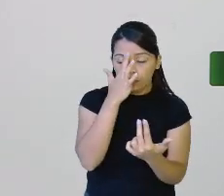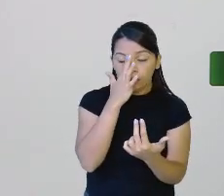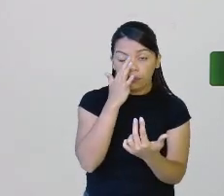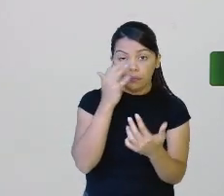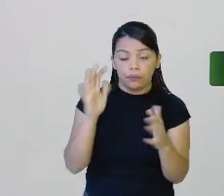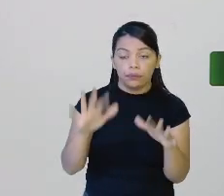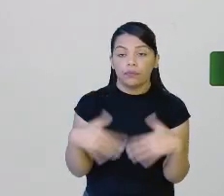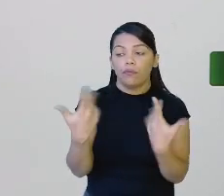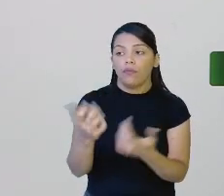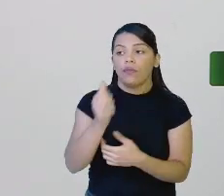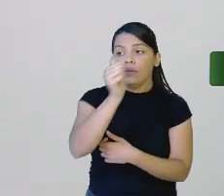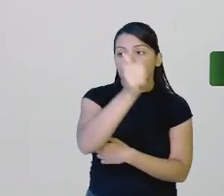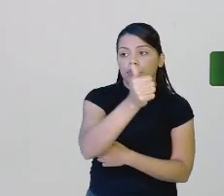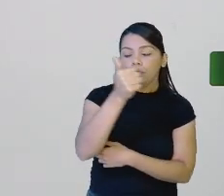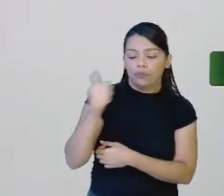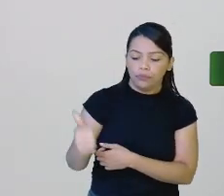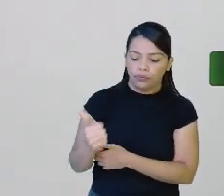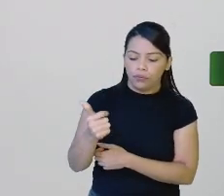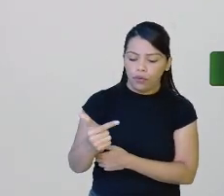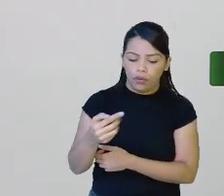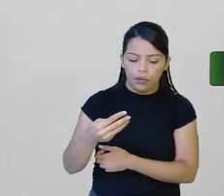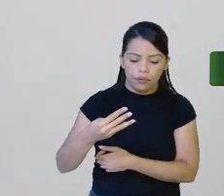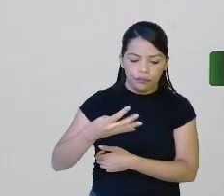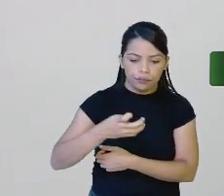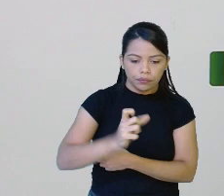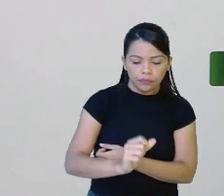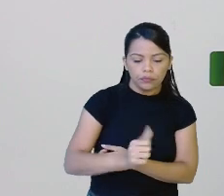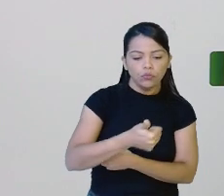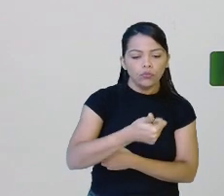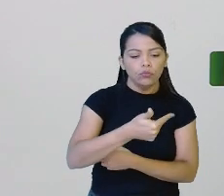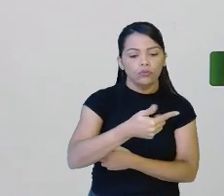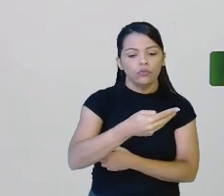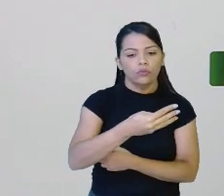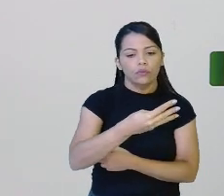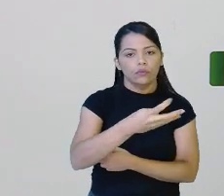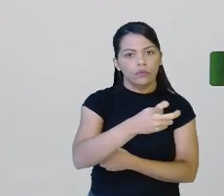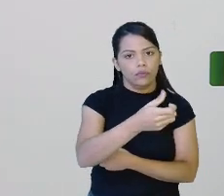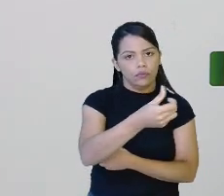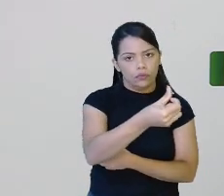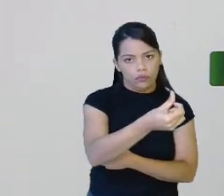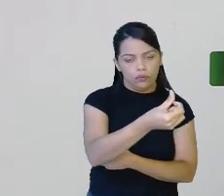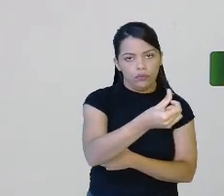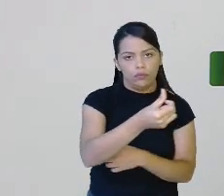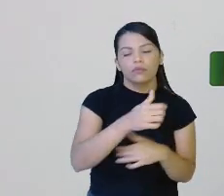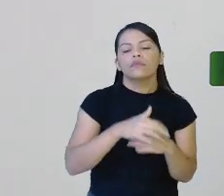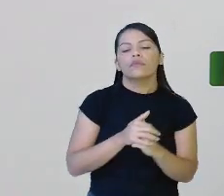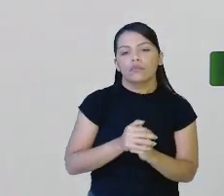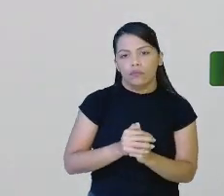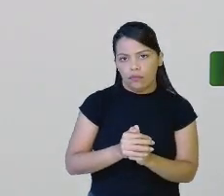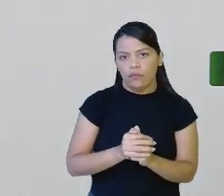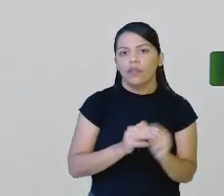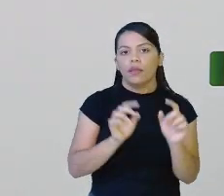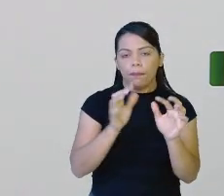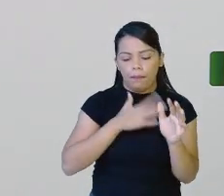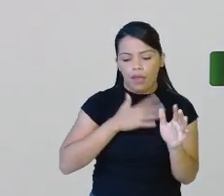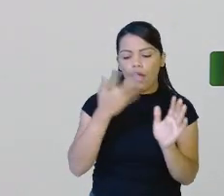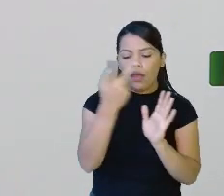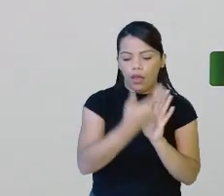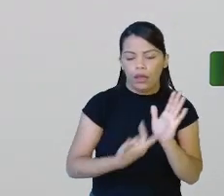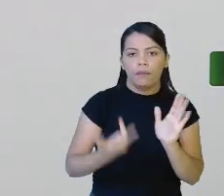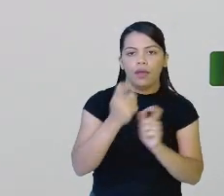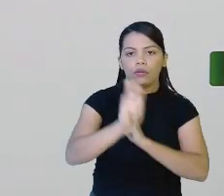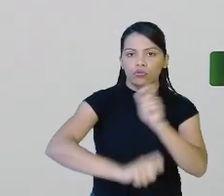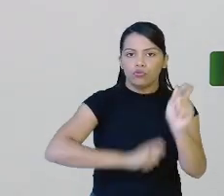1, 2, 3, 4, 5, 6. 1, 2, 3, 4, 5, 6. A minha figura é um quadrado,